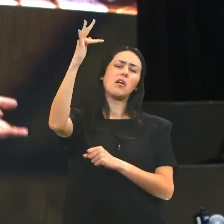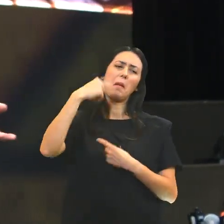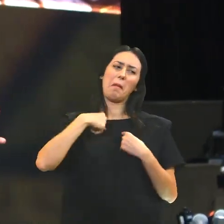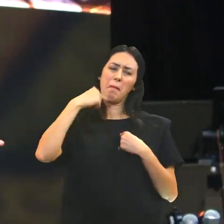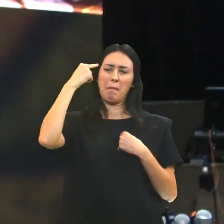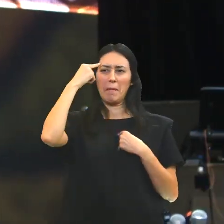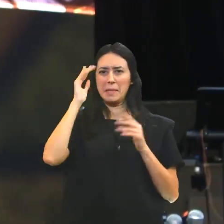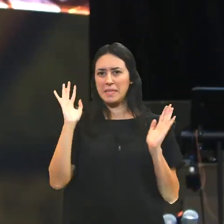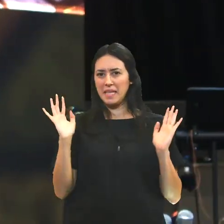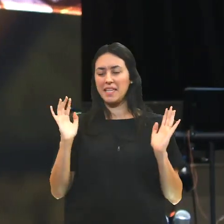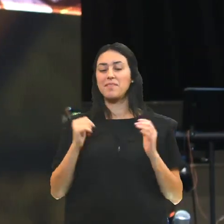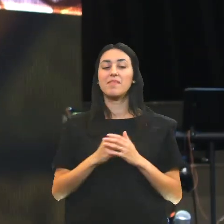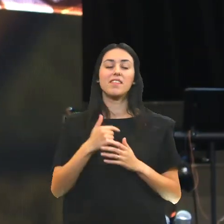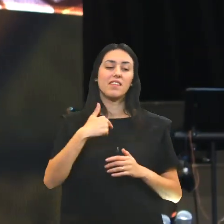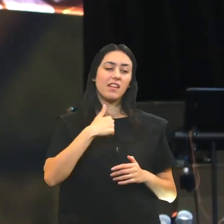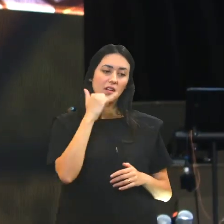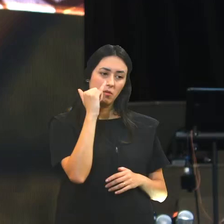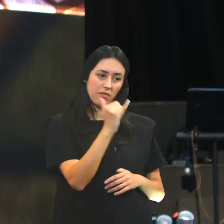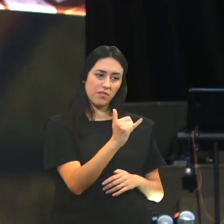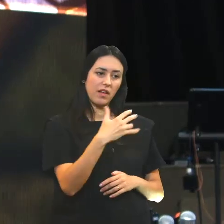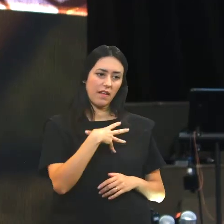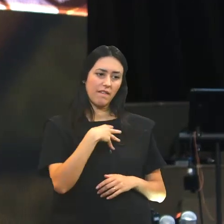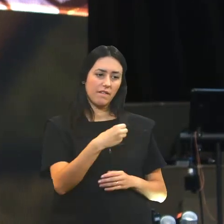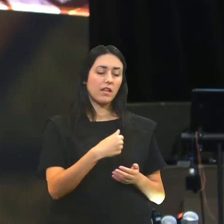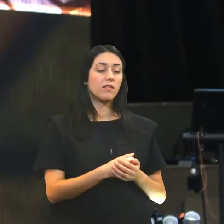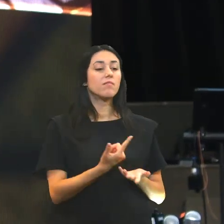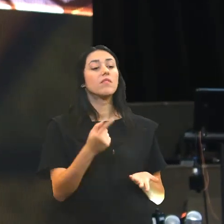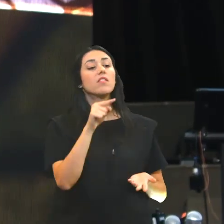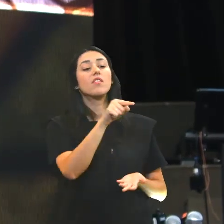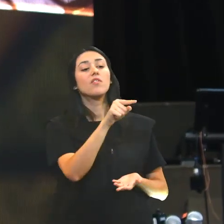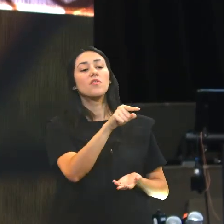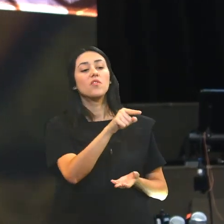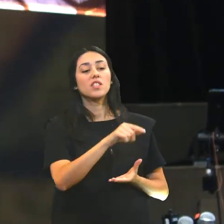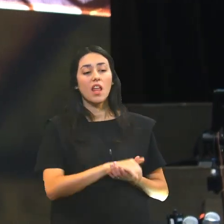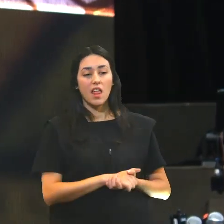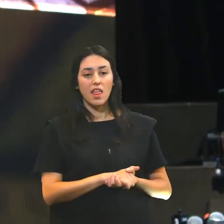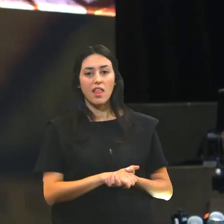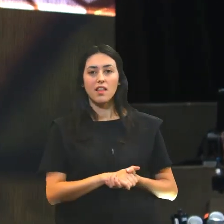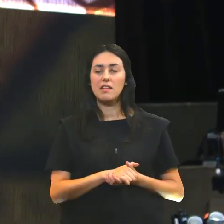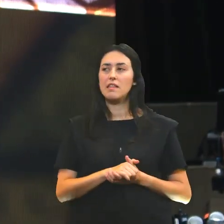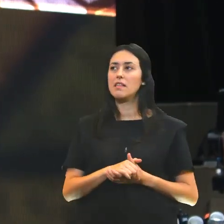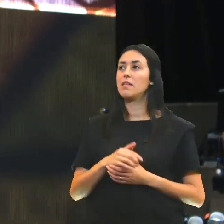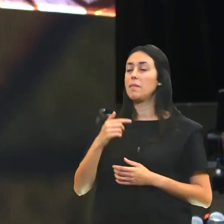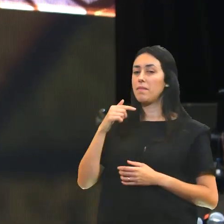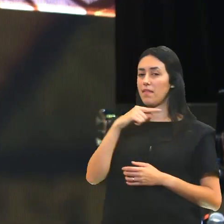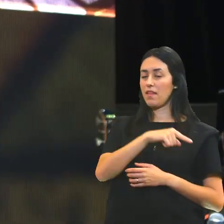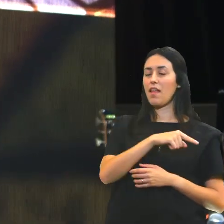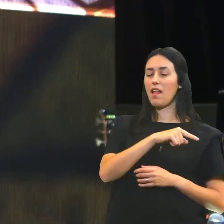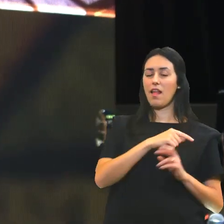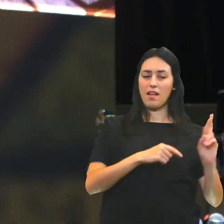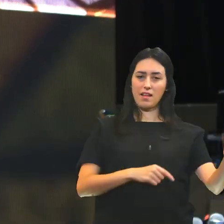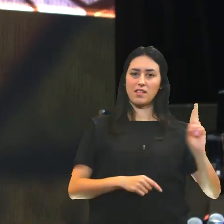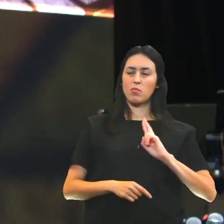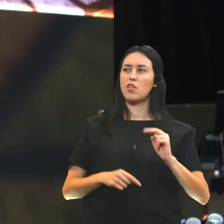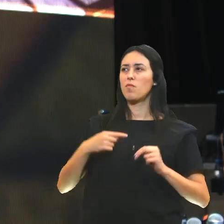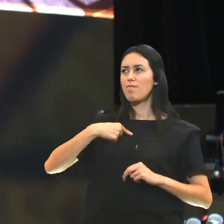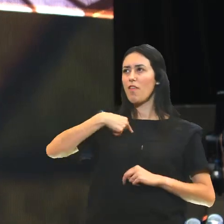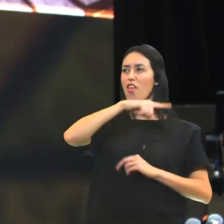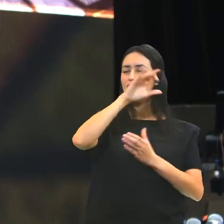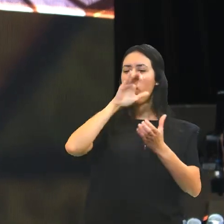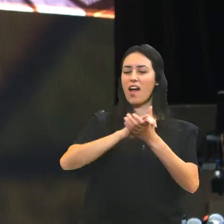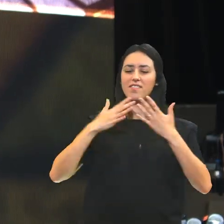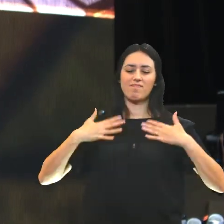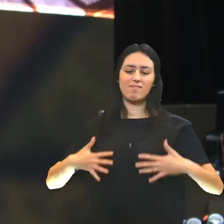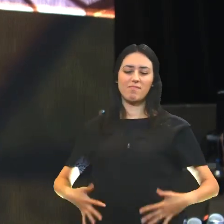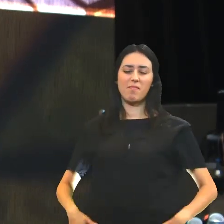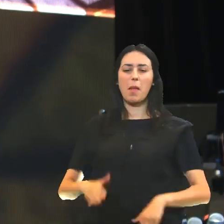olhei para ela e disse: filha, e você? E ela respondeu: papai, eu vou de branco.